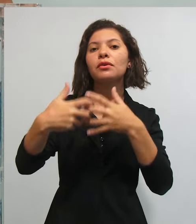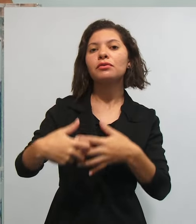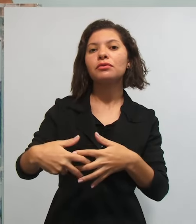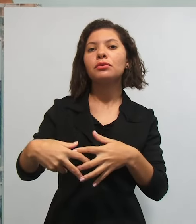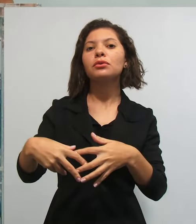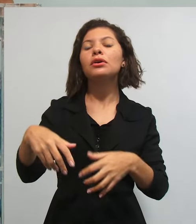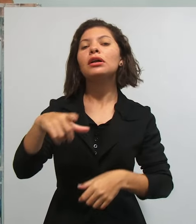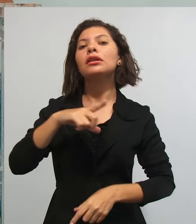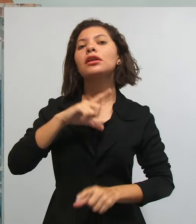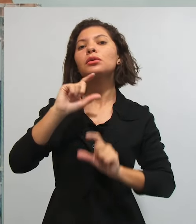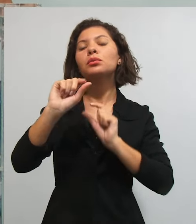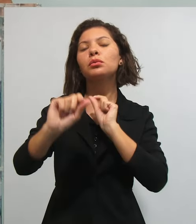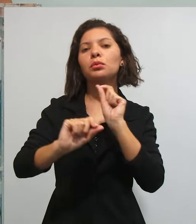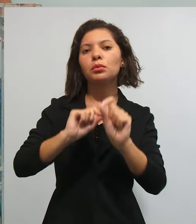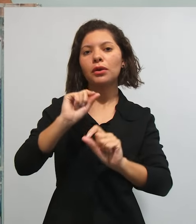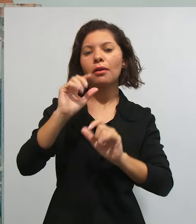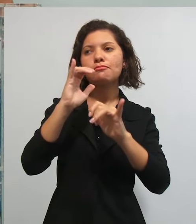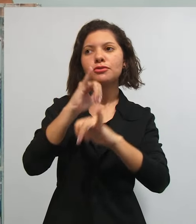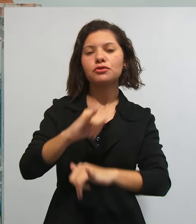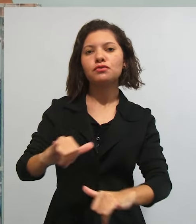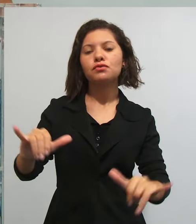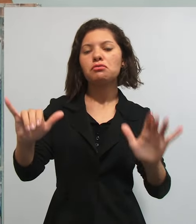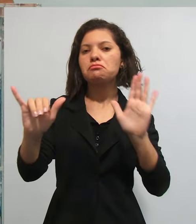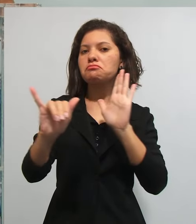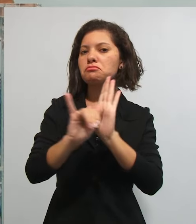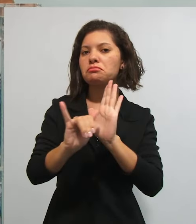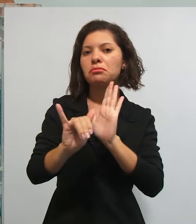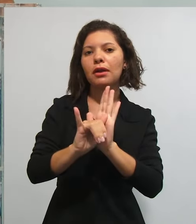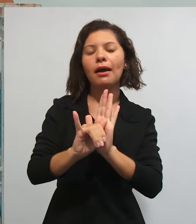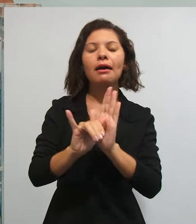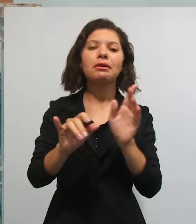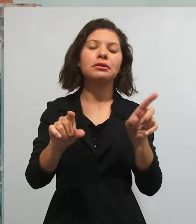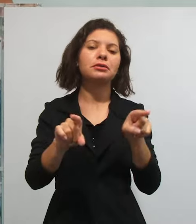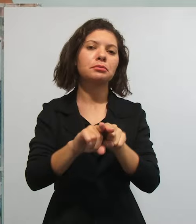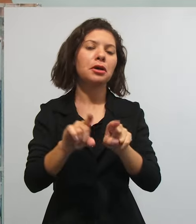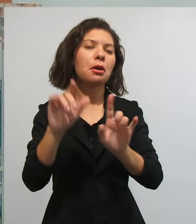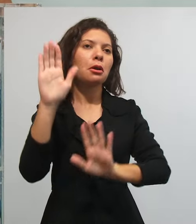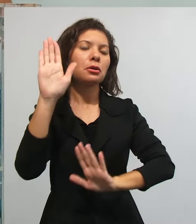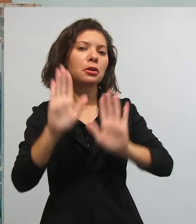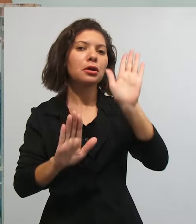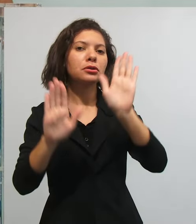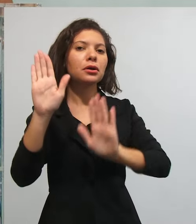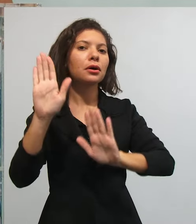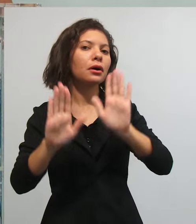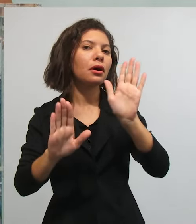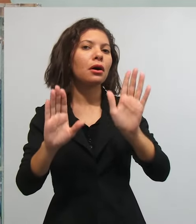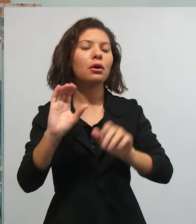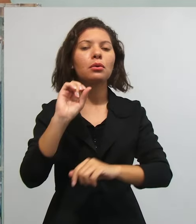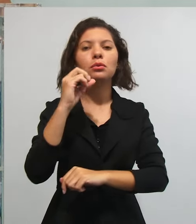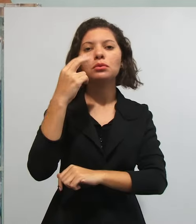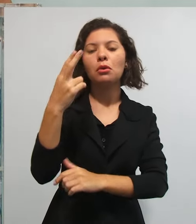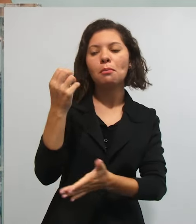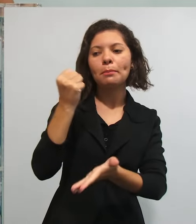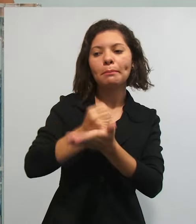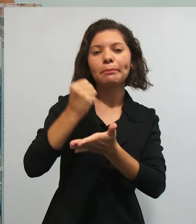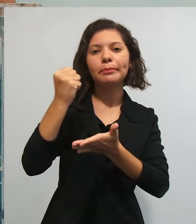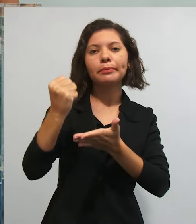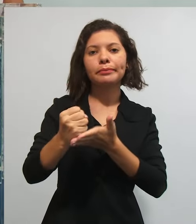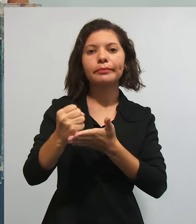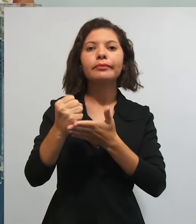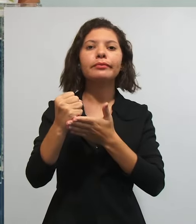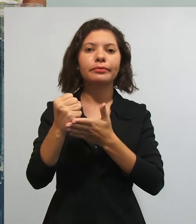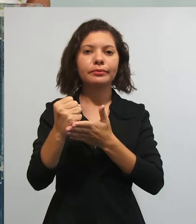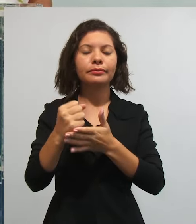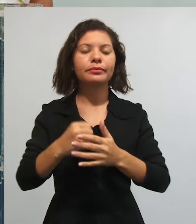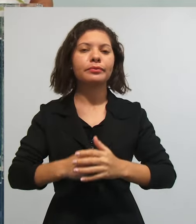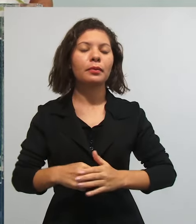publicação de editais, de licitação, contratação de pessoal no Diário Oficial da União.